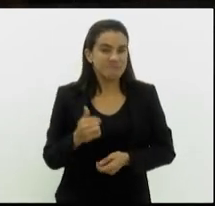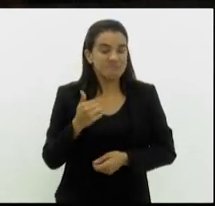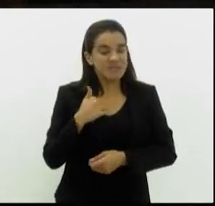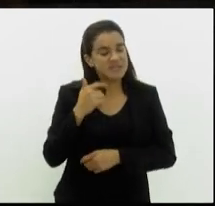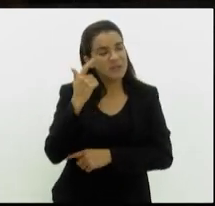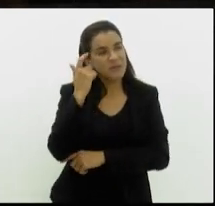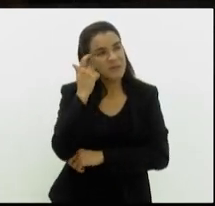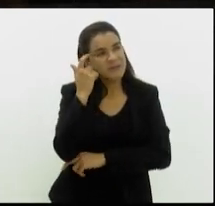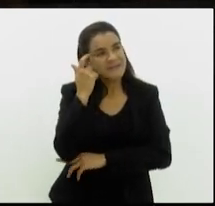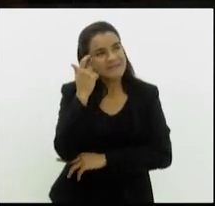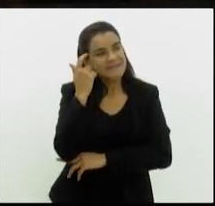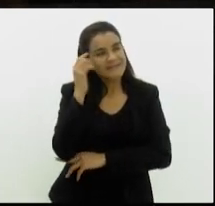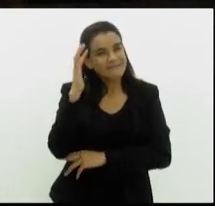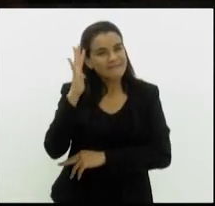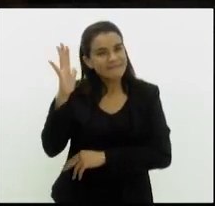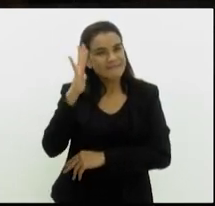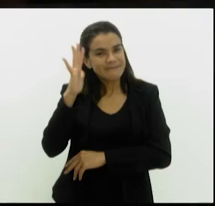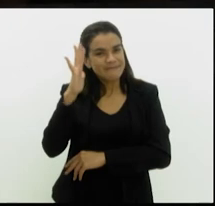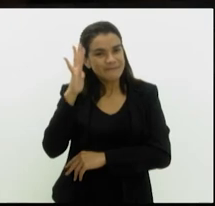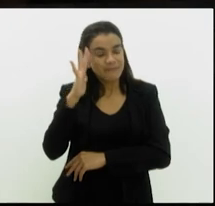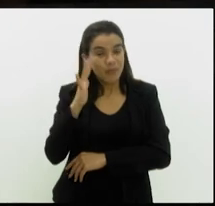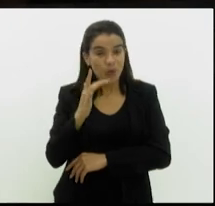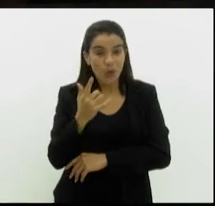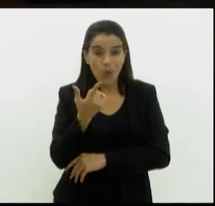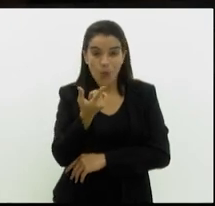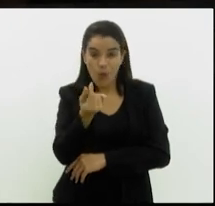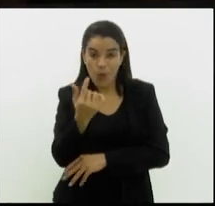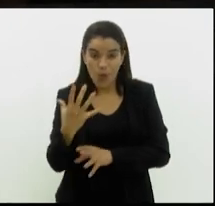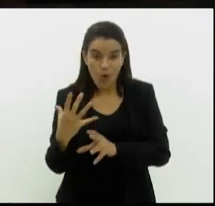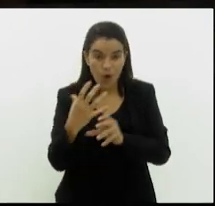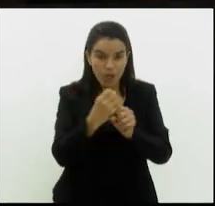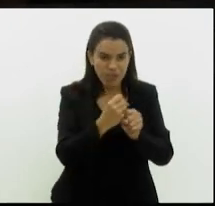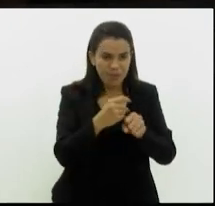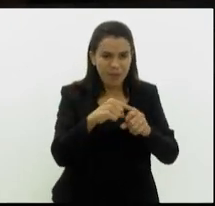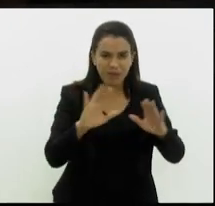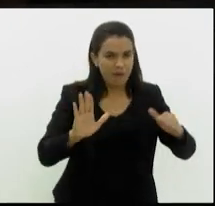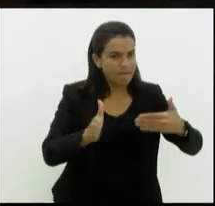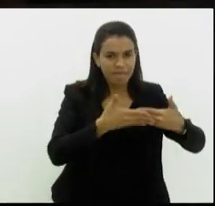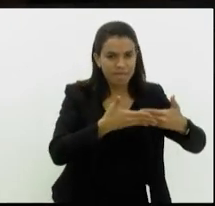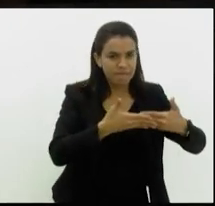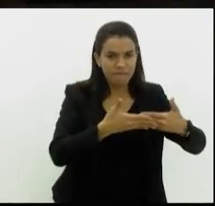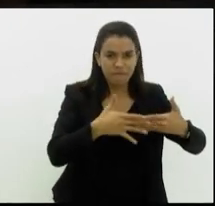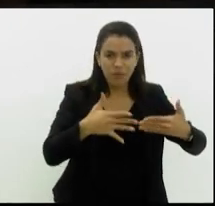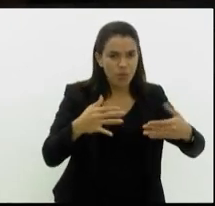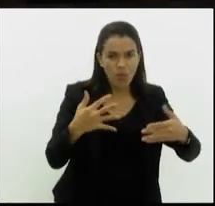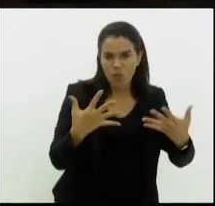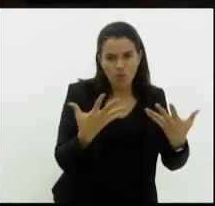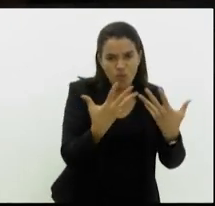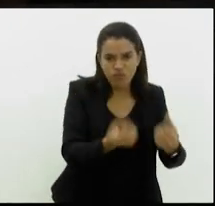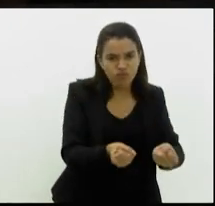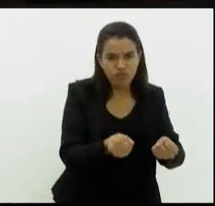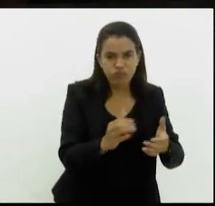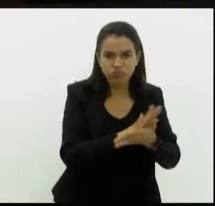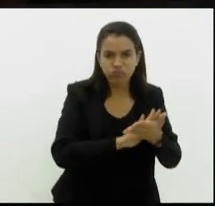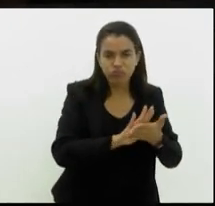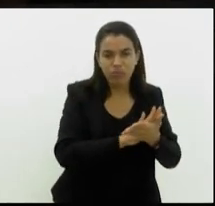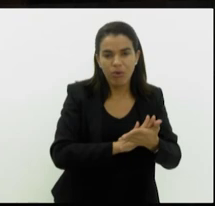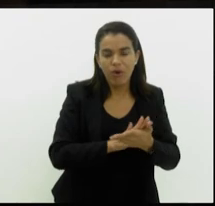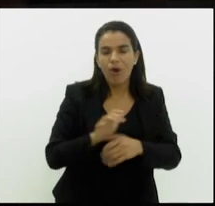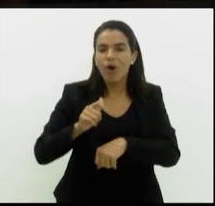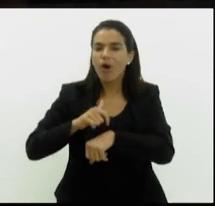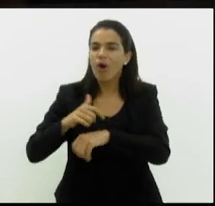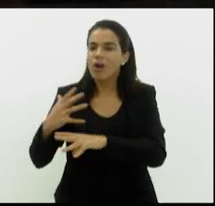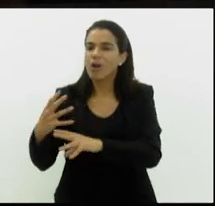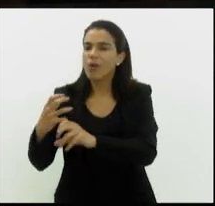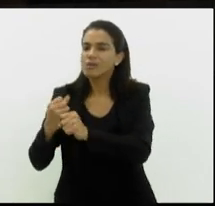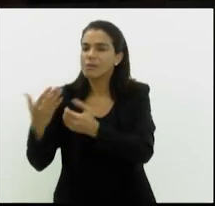assinalando é o seguinte: ora, o orçamento está fechado e não admite mais nada, Ora, o orçamento